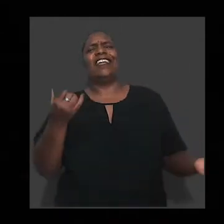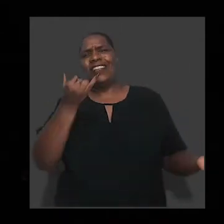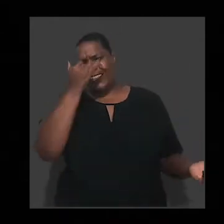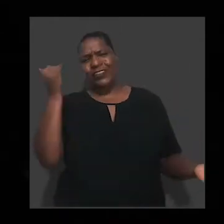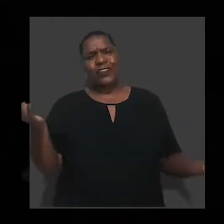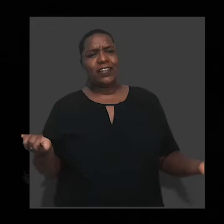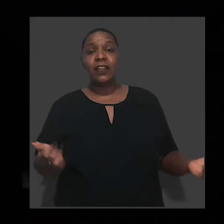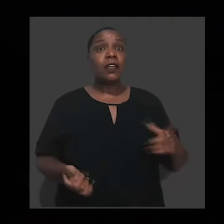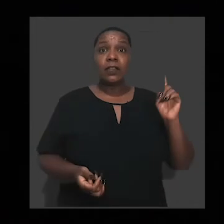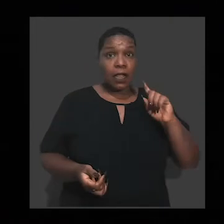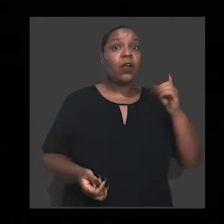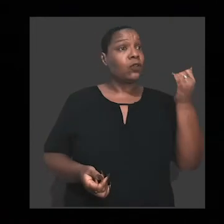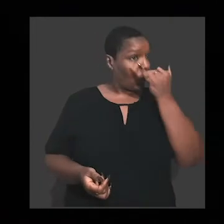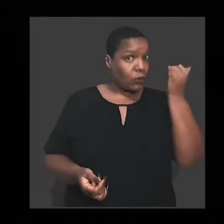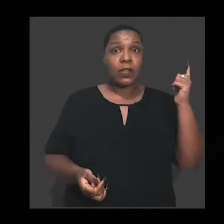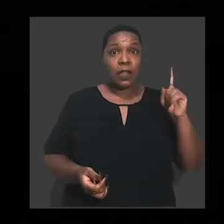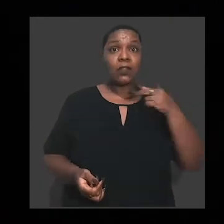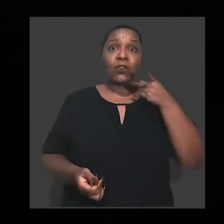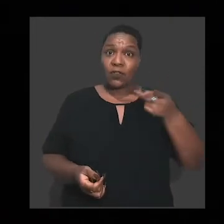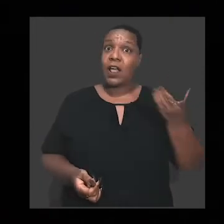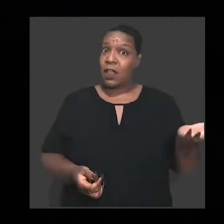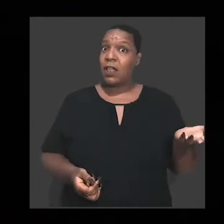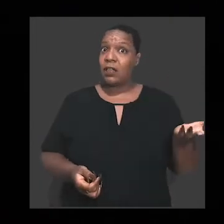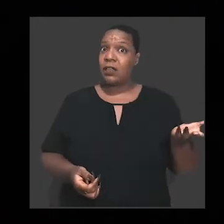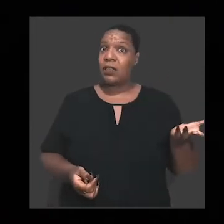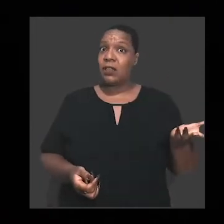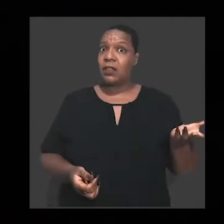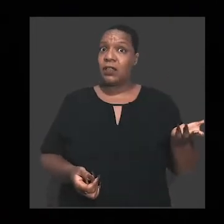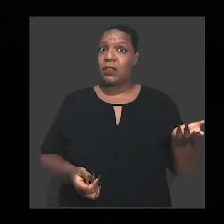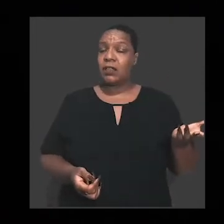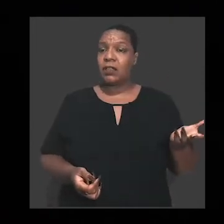Você não tá me ouvindo? Você me ouviu? Tô. Tá zoando? Tô, não tô zoando, tô falando.